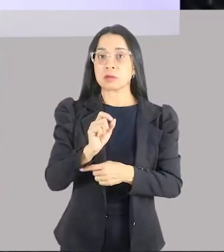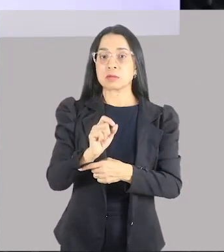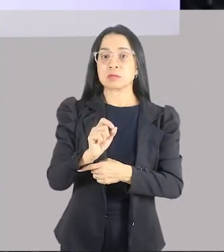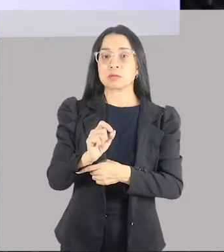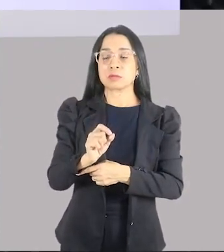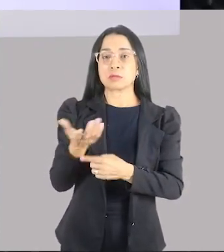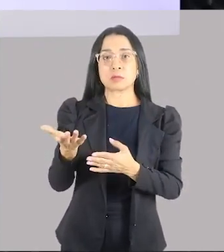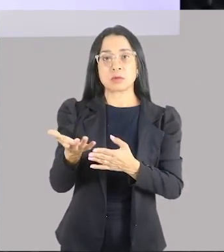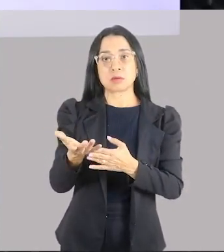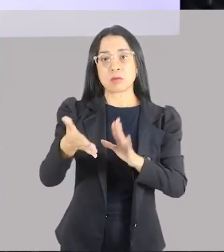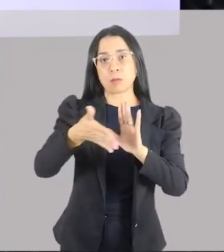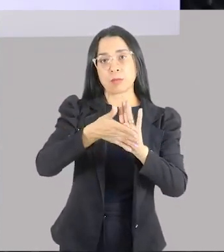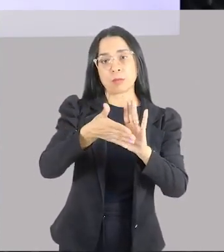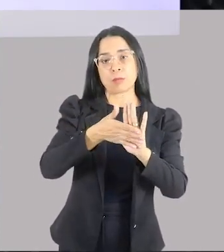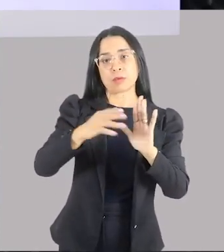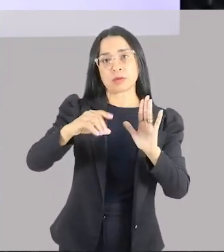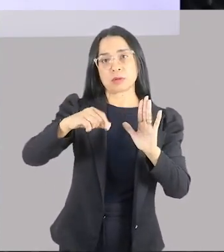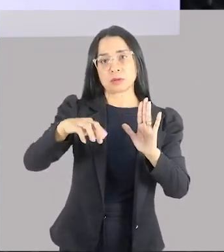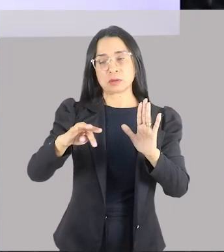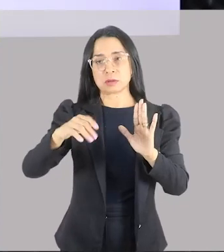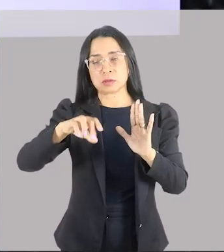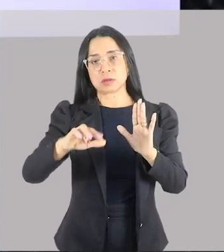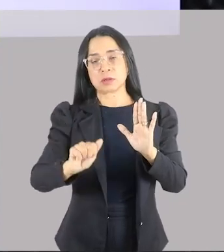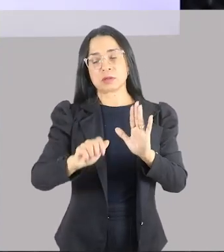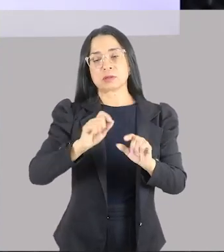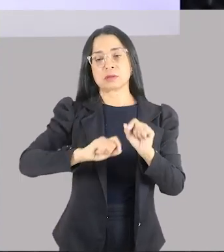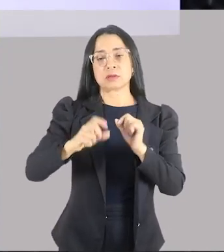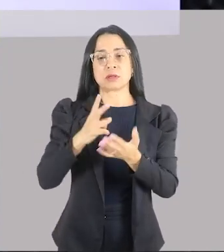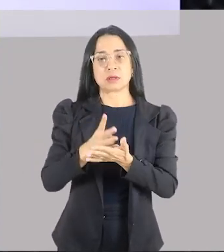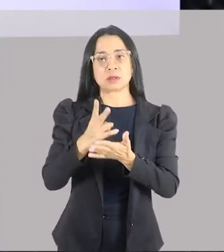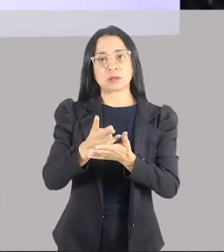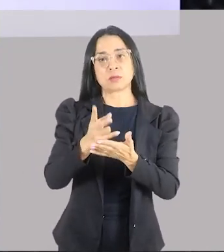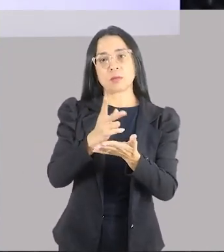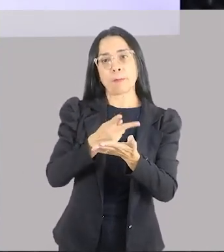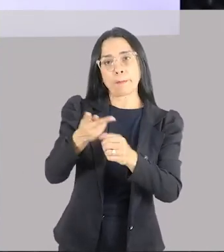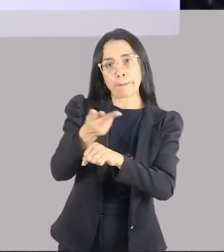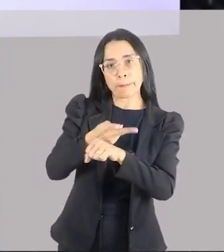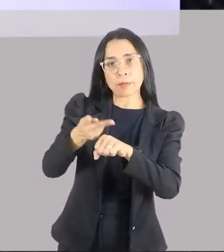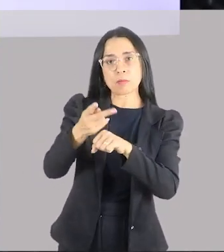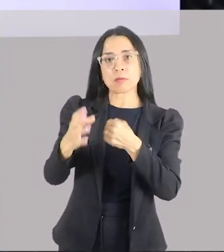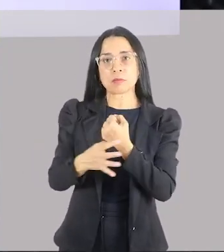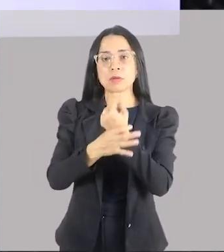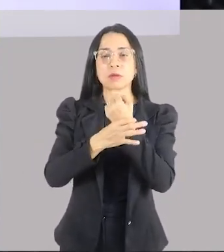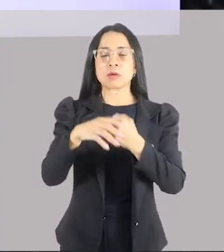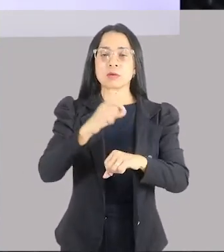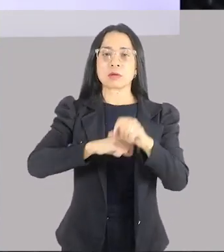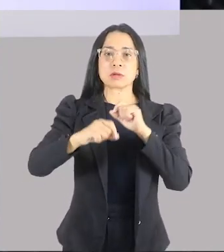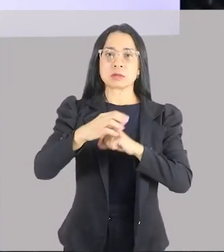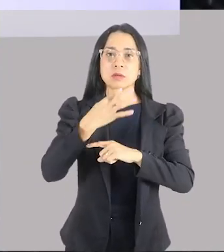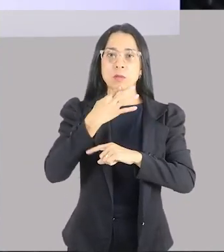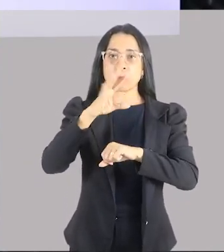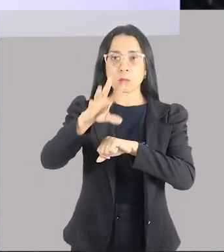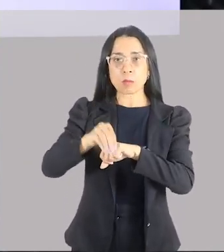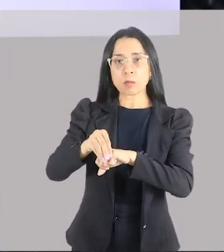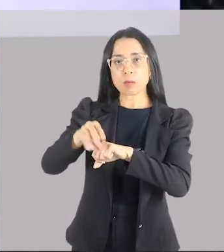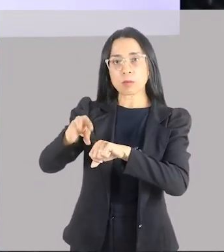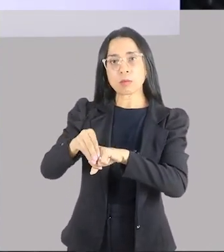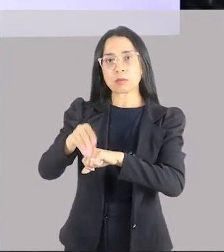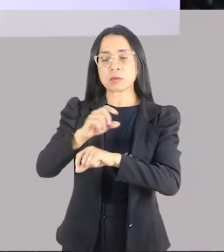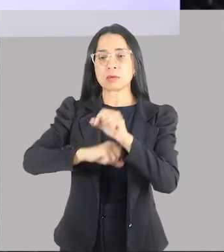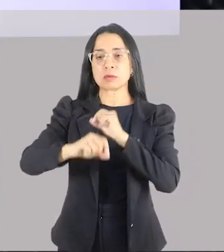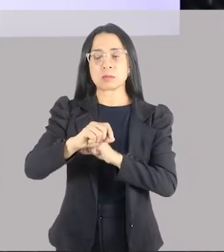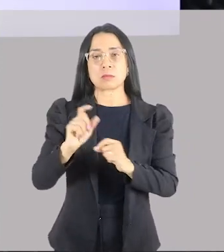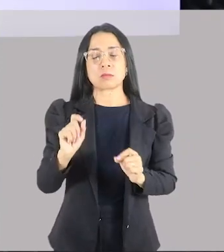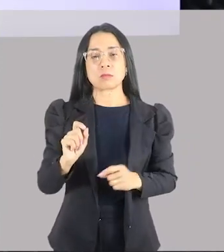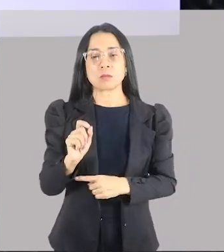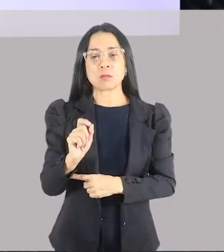premissa cartesiana, porque a premissa cartesiana é sempre buscar segurança através de um conhecimento, o